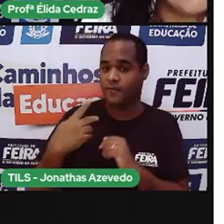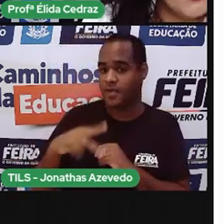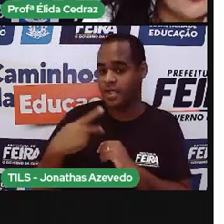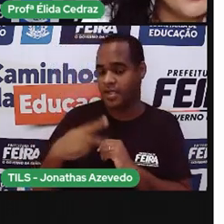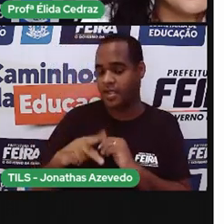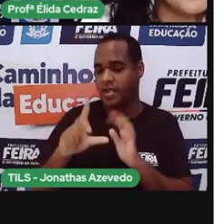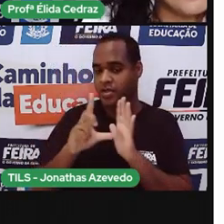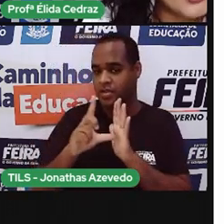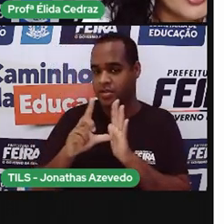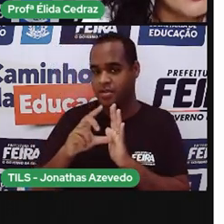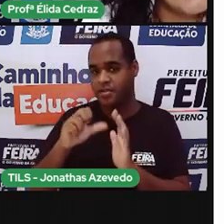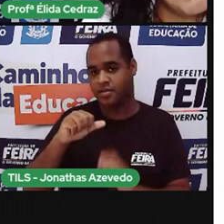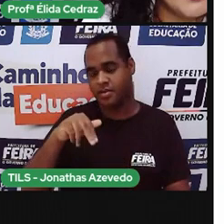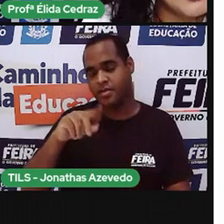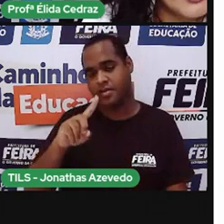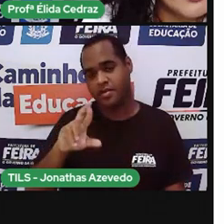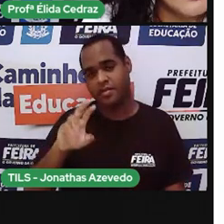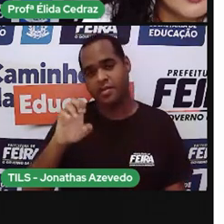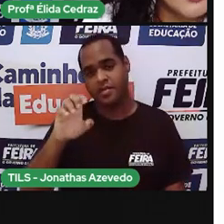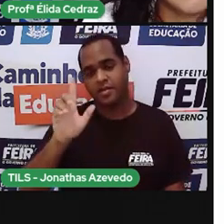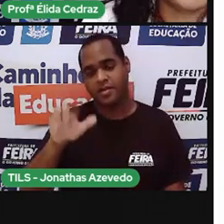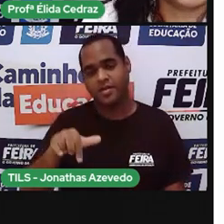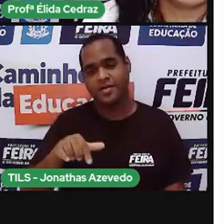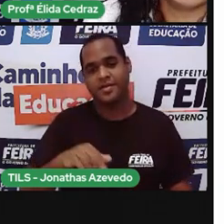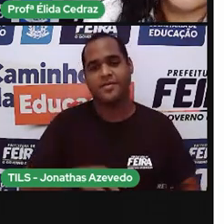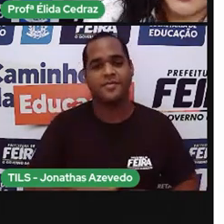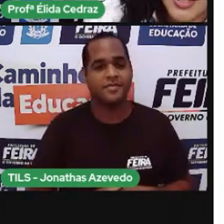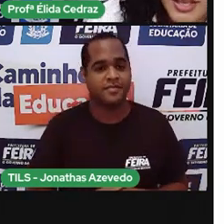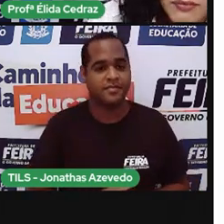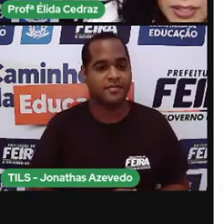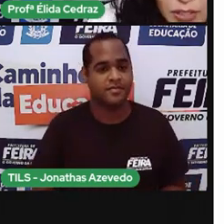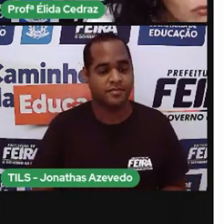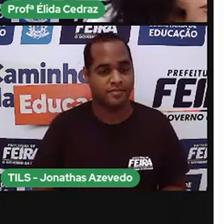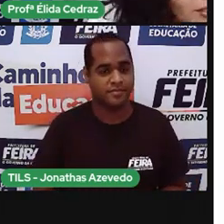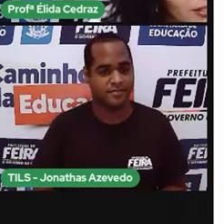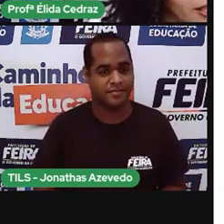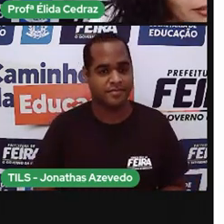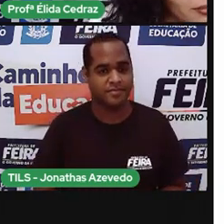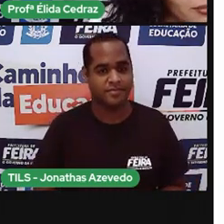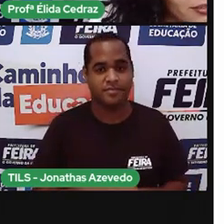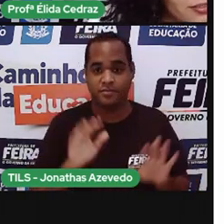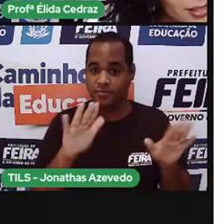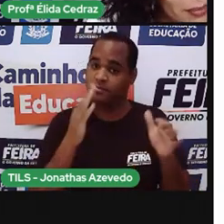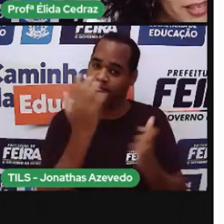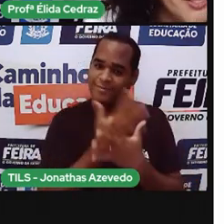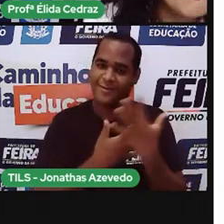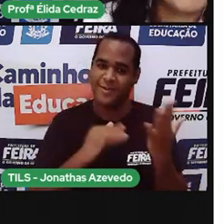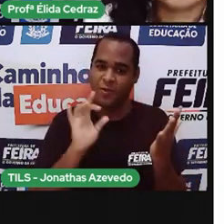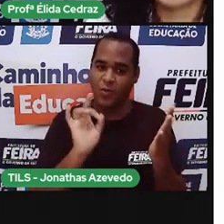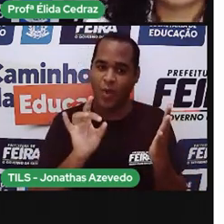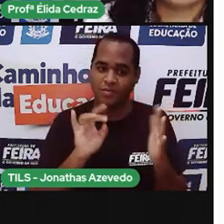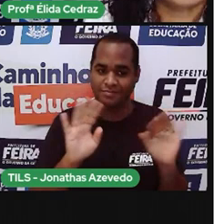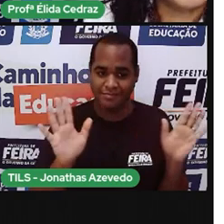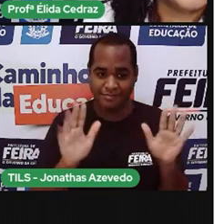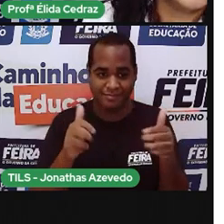Aiolé, aiolé, foi na loja do mestre André. Você só vai cantar, tá bem?